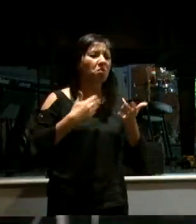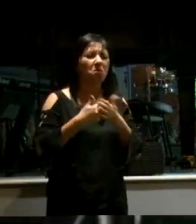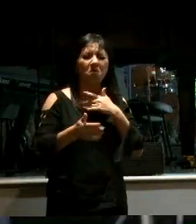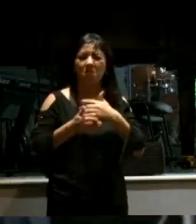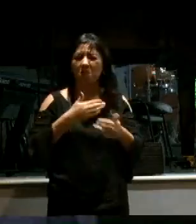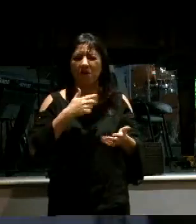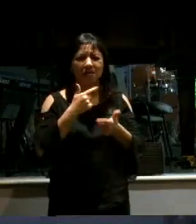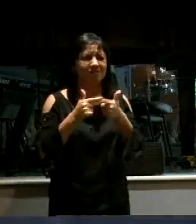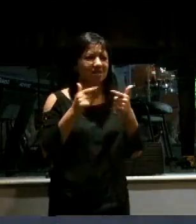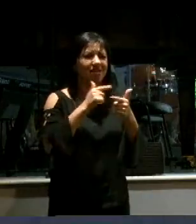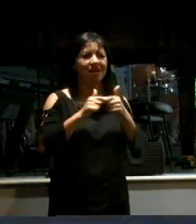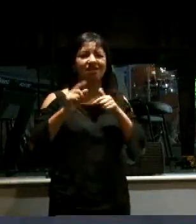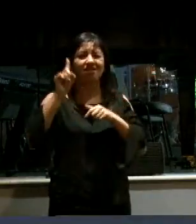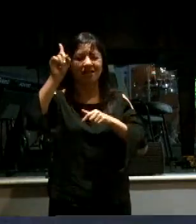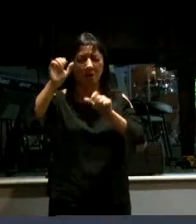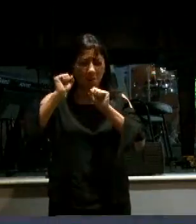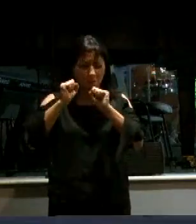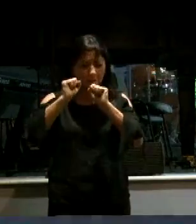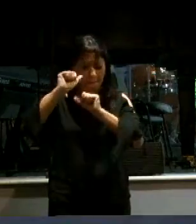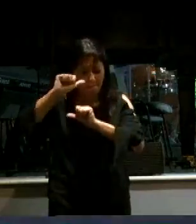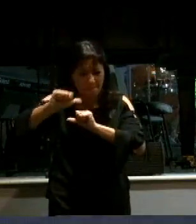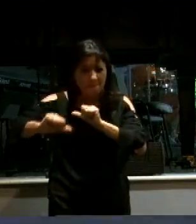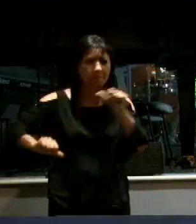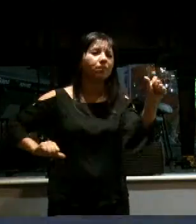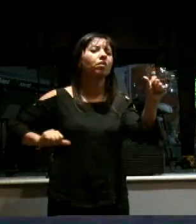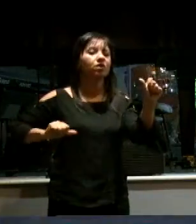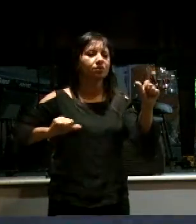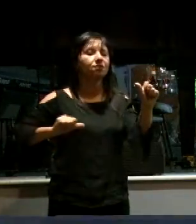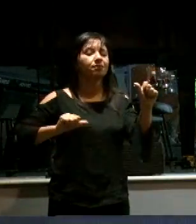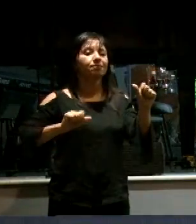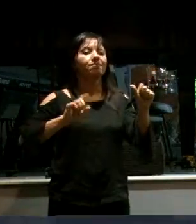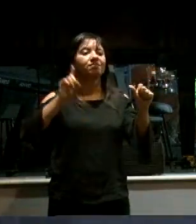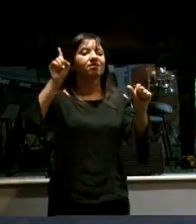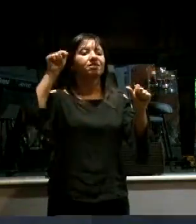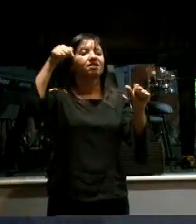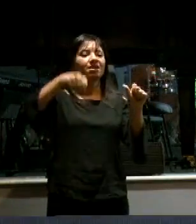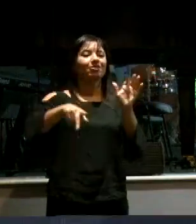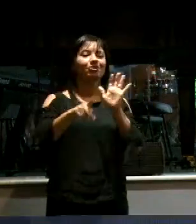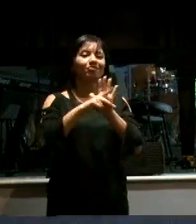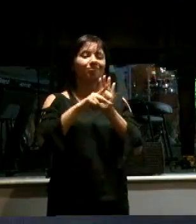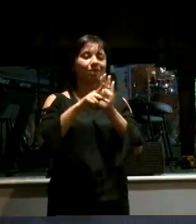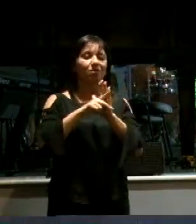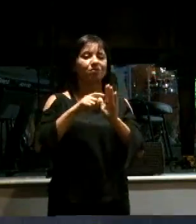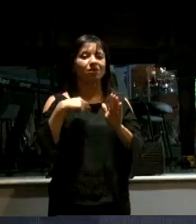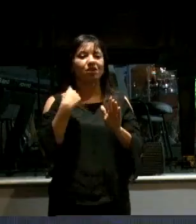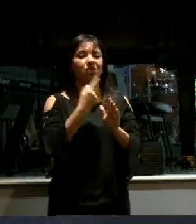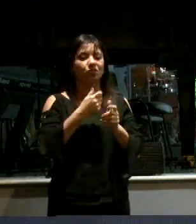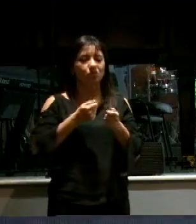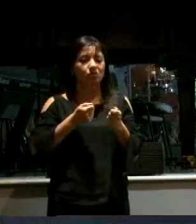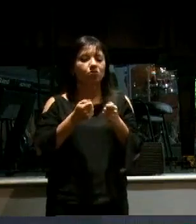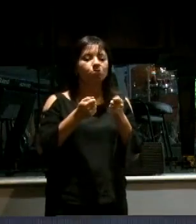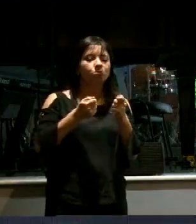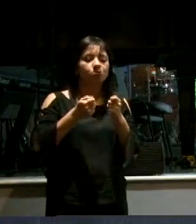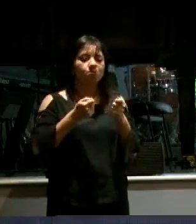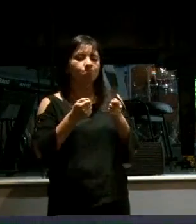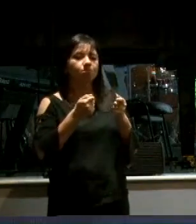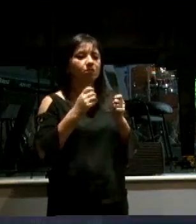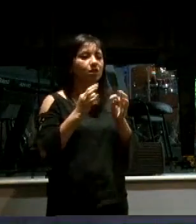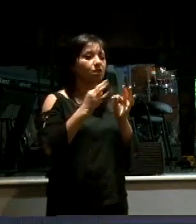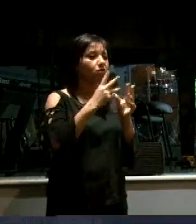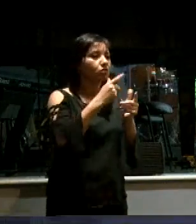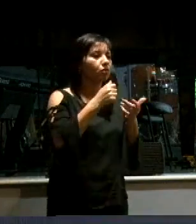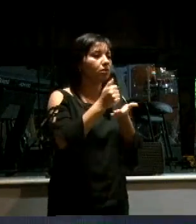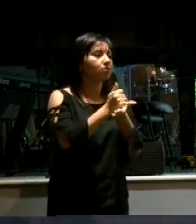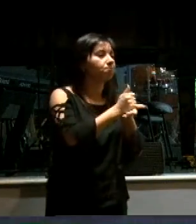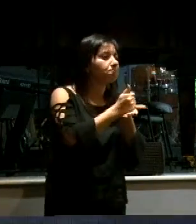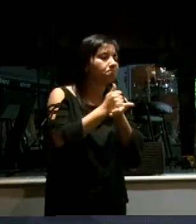Esse é o Deus que nos dirige, e por isso devemos desejar ser conduzidos